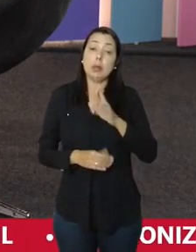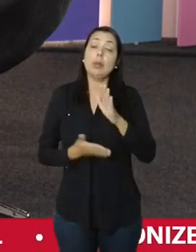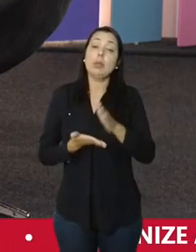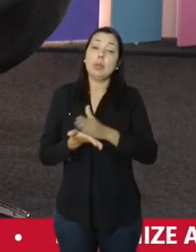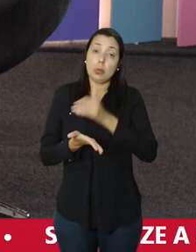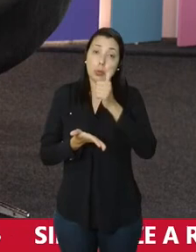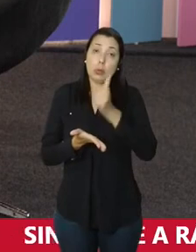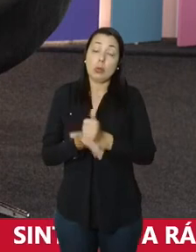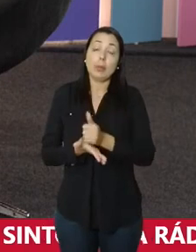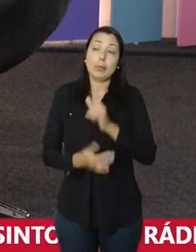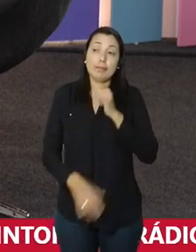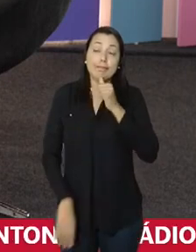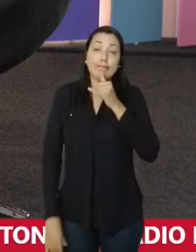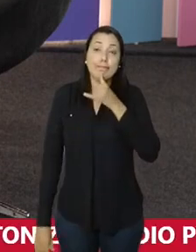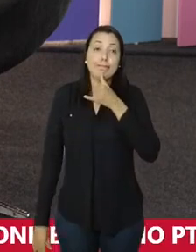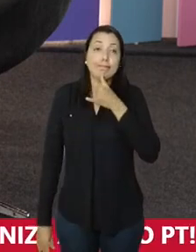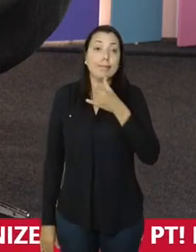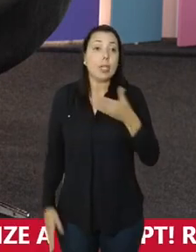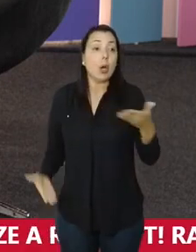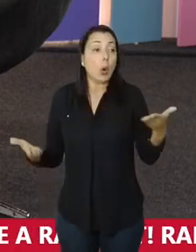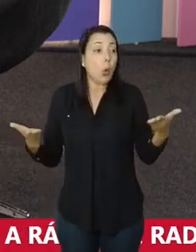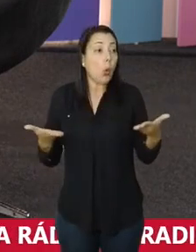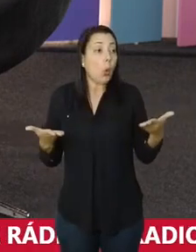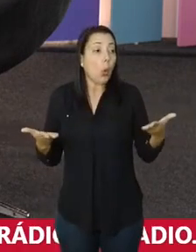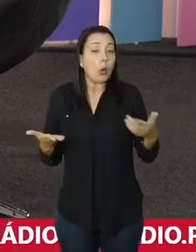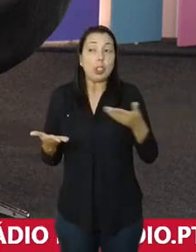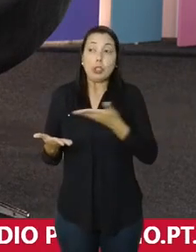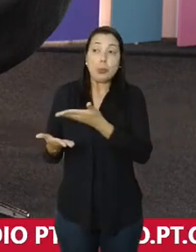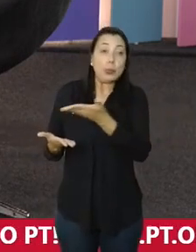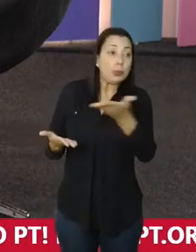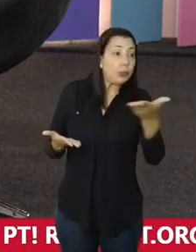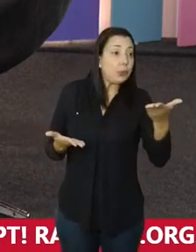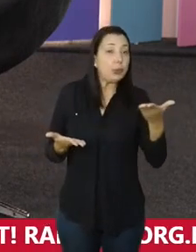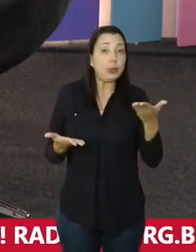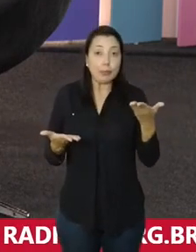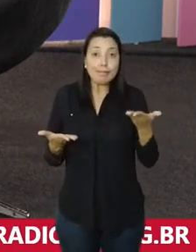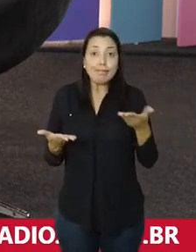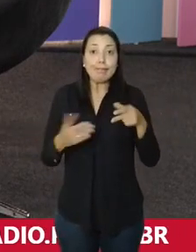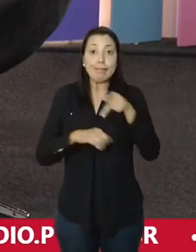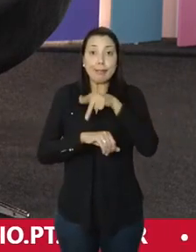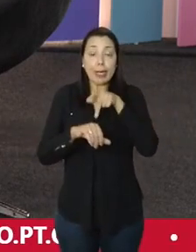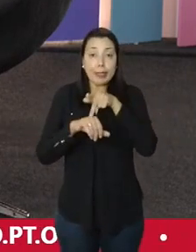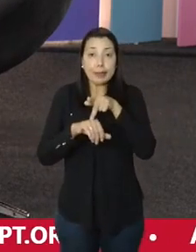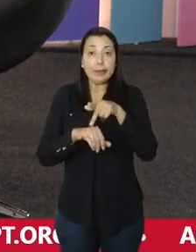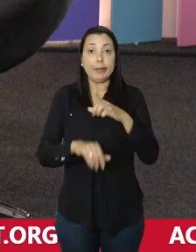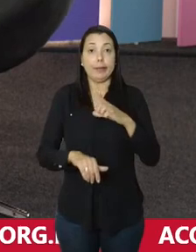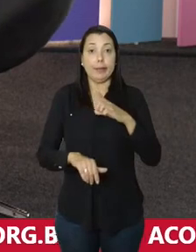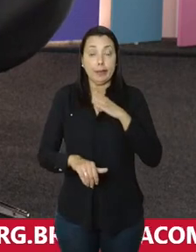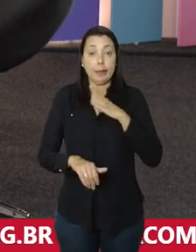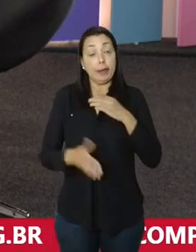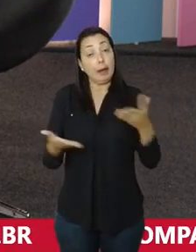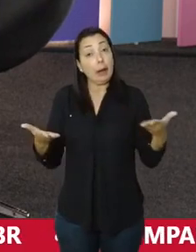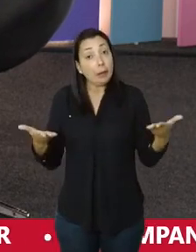golpe. Infelizmente, hoje é esse, né, o país que a gente tem